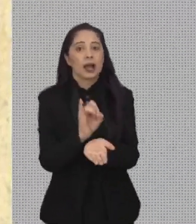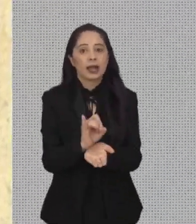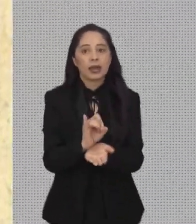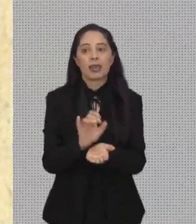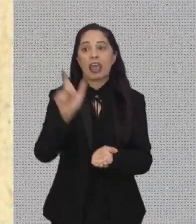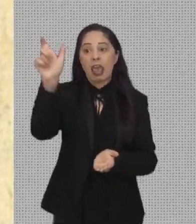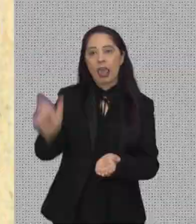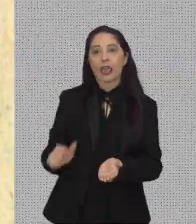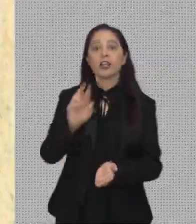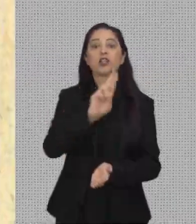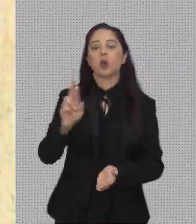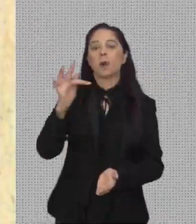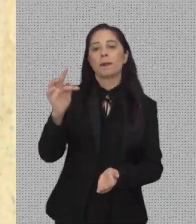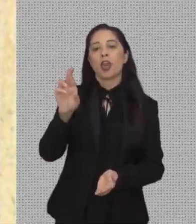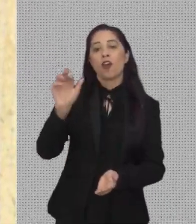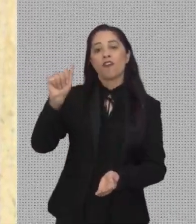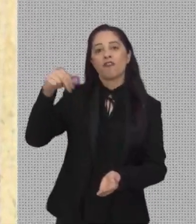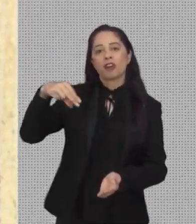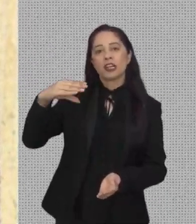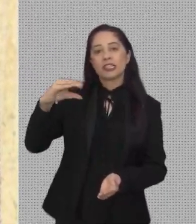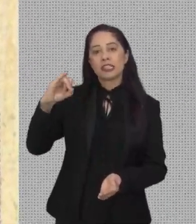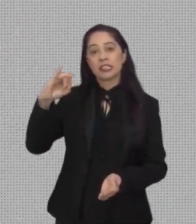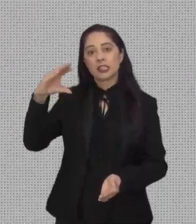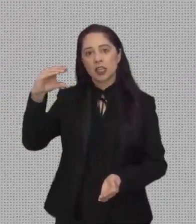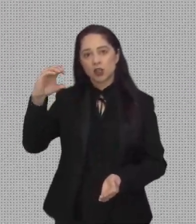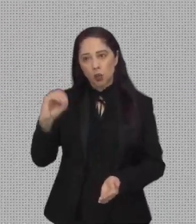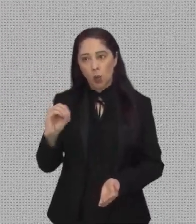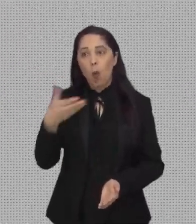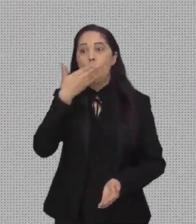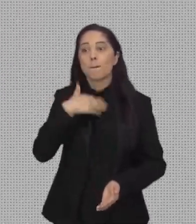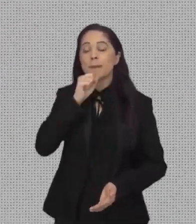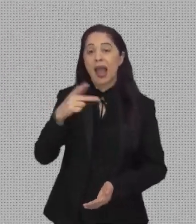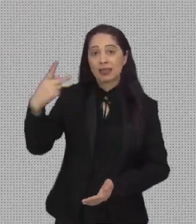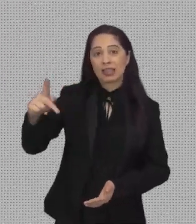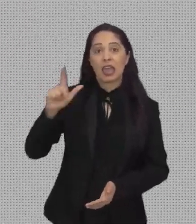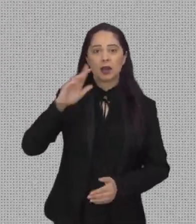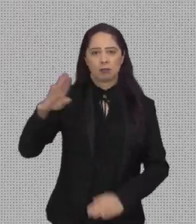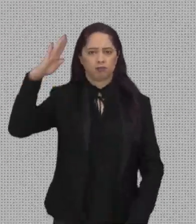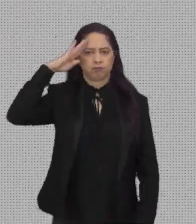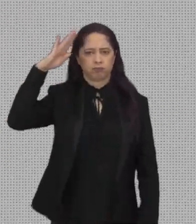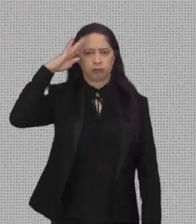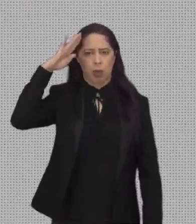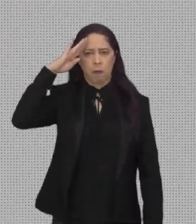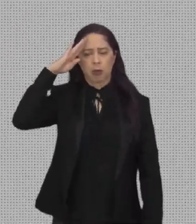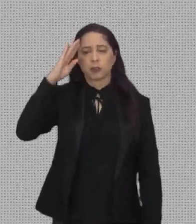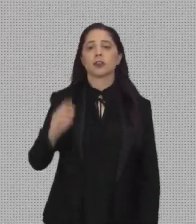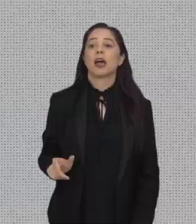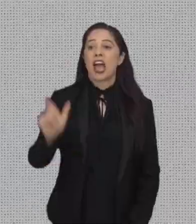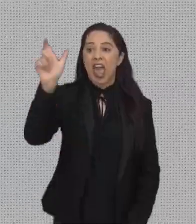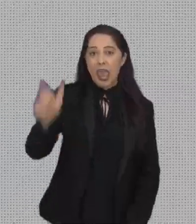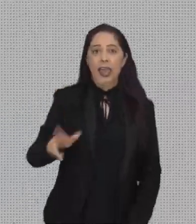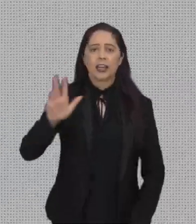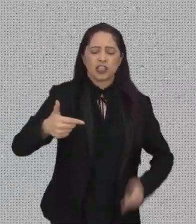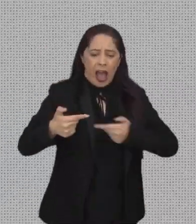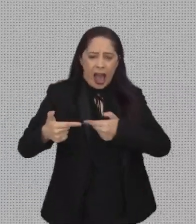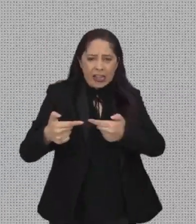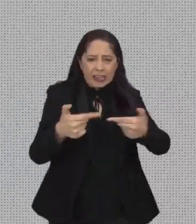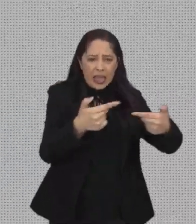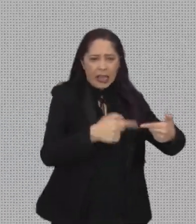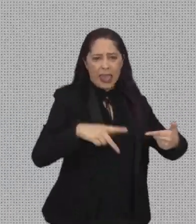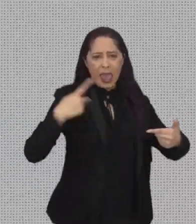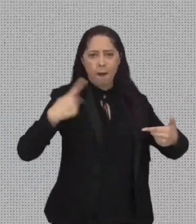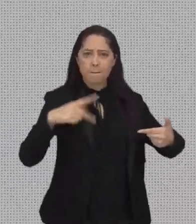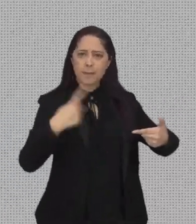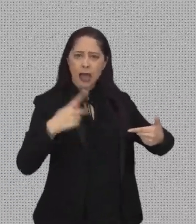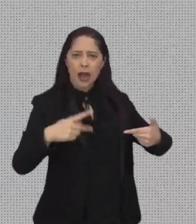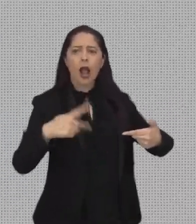Francisco Brito Paes era filho de um ex-militar e na juventude seguiu os caminhos do pai. Chegou a lutar na Guerra do